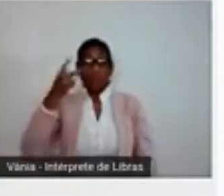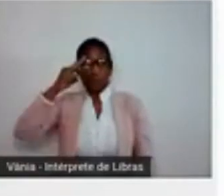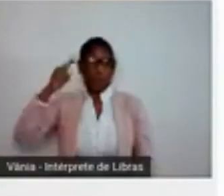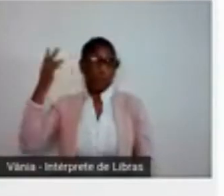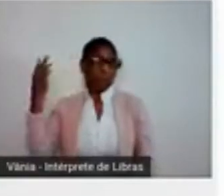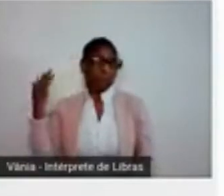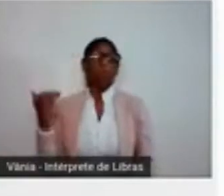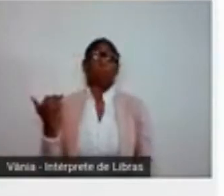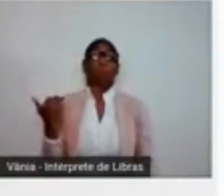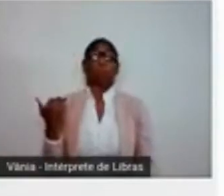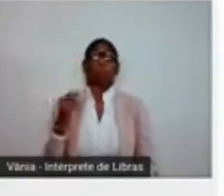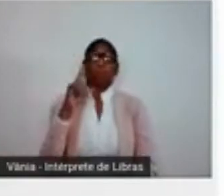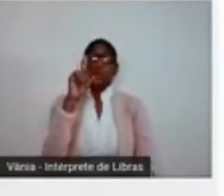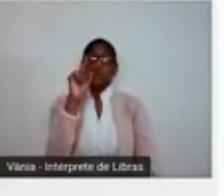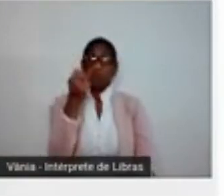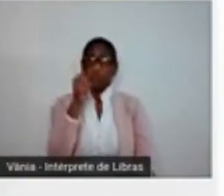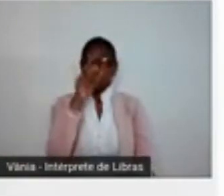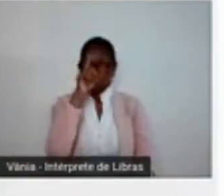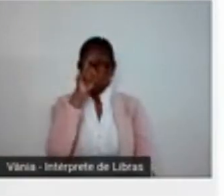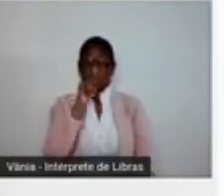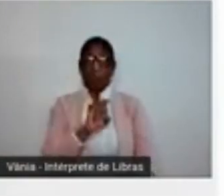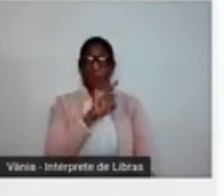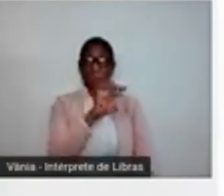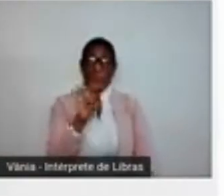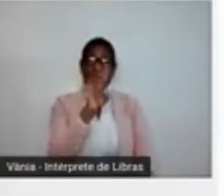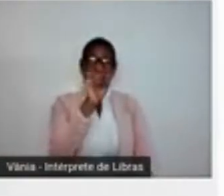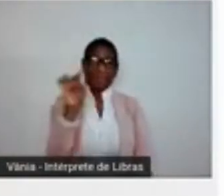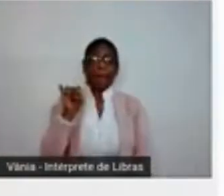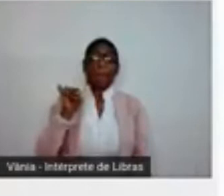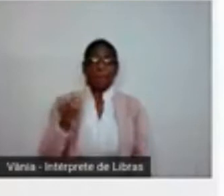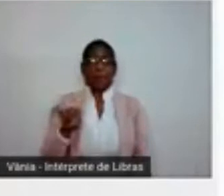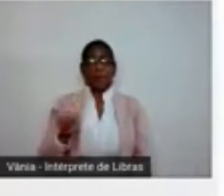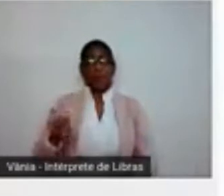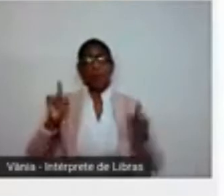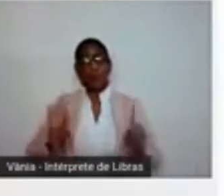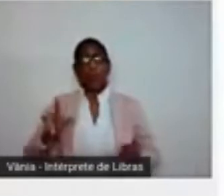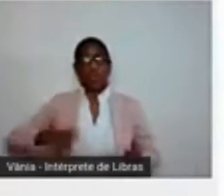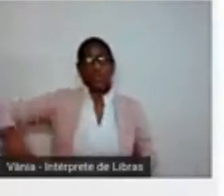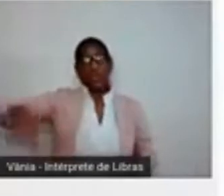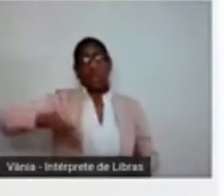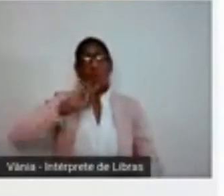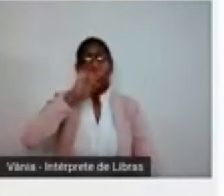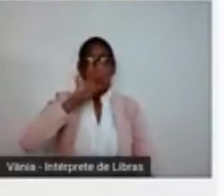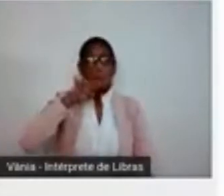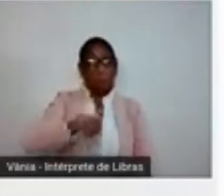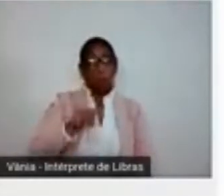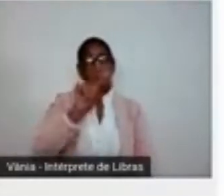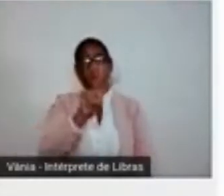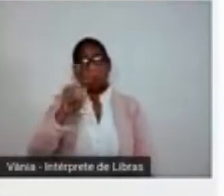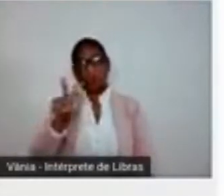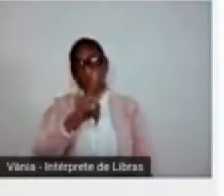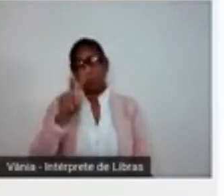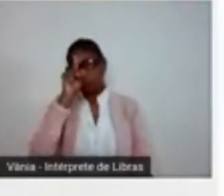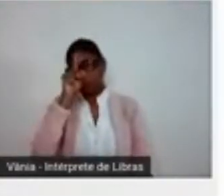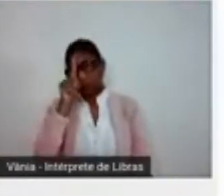Ela chegou a bater lá em 18 hospitalizações para cada 100 mil habitantes, voltou a um patamar de 14,22